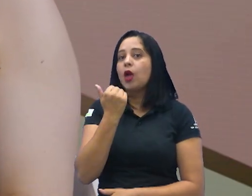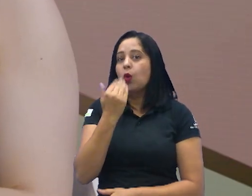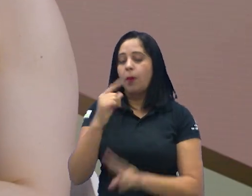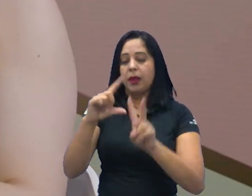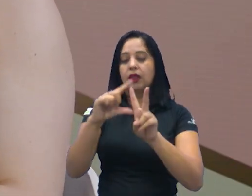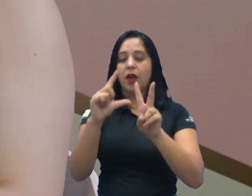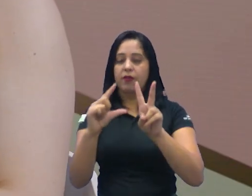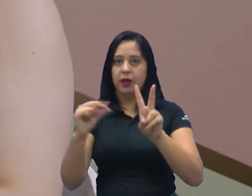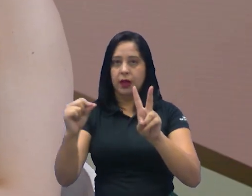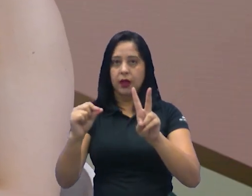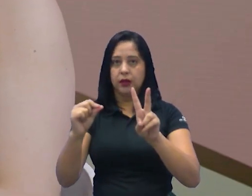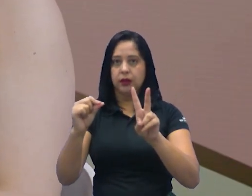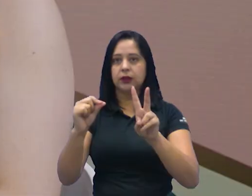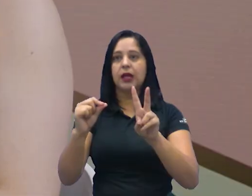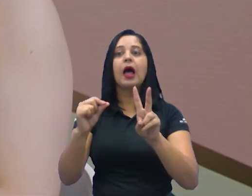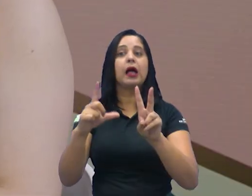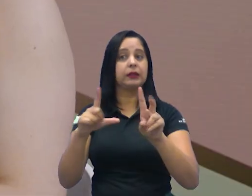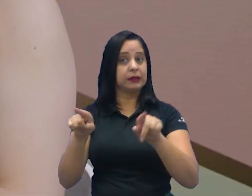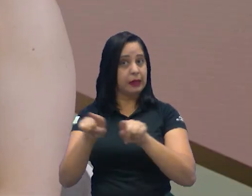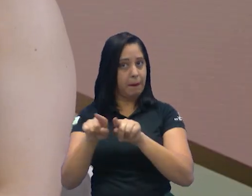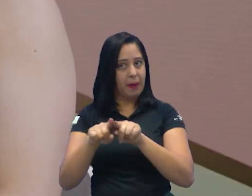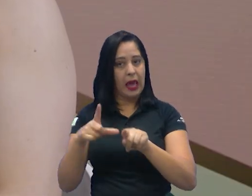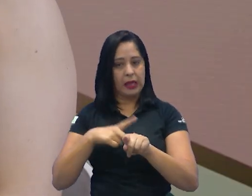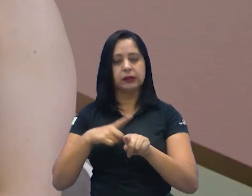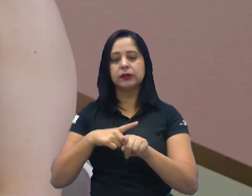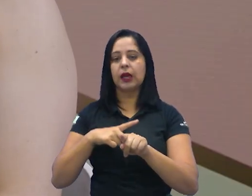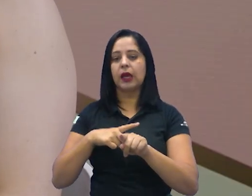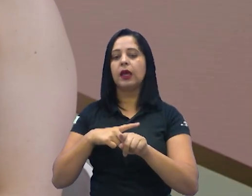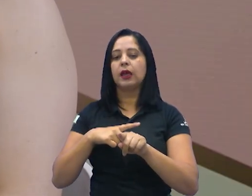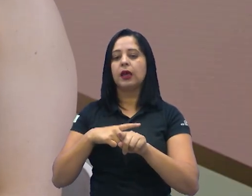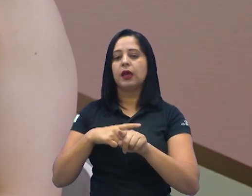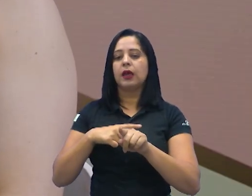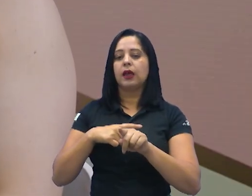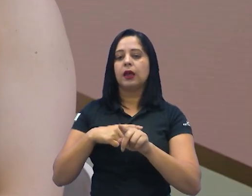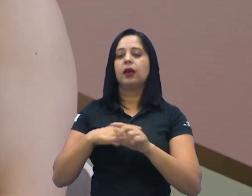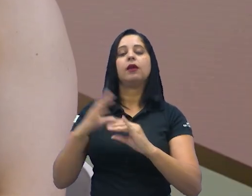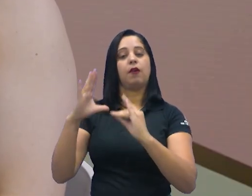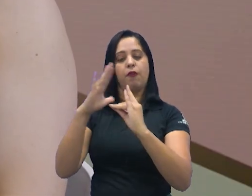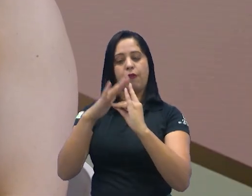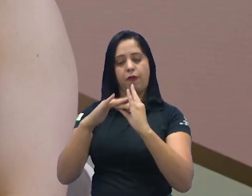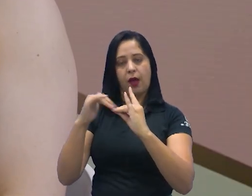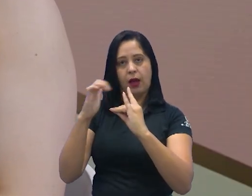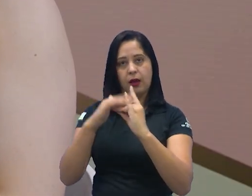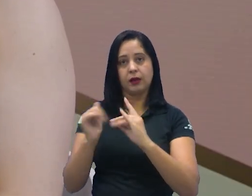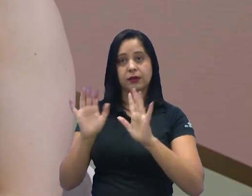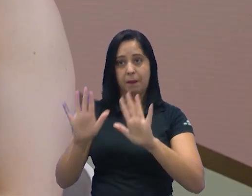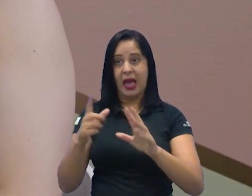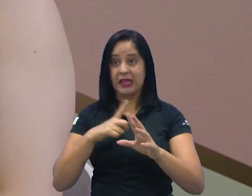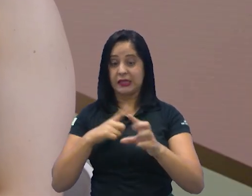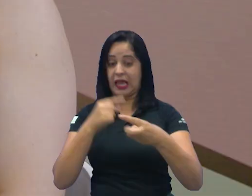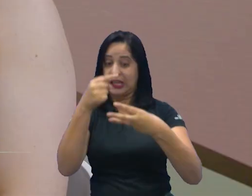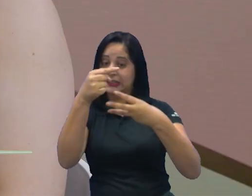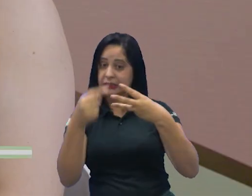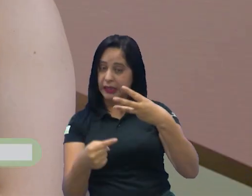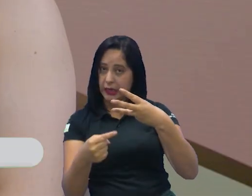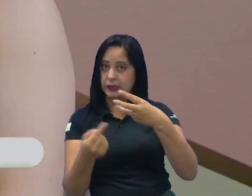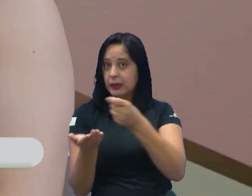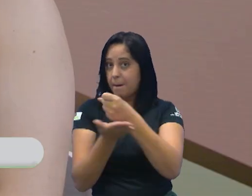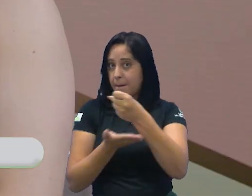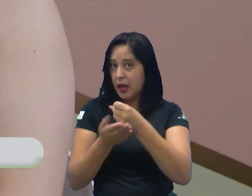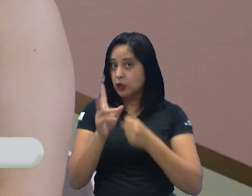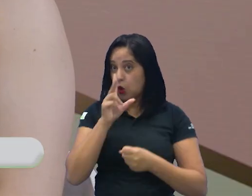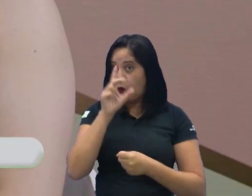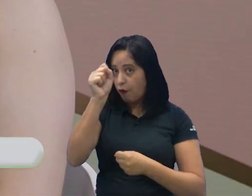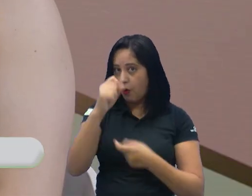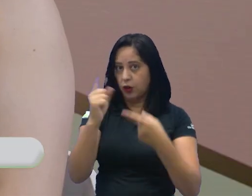uma dieta vegetariana estrita. Mas os pilares do veganismo, a gente tem 3 embasamentos muito fortes, que